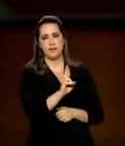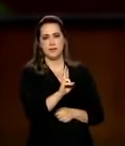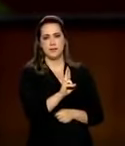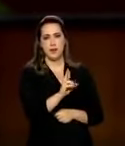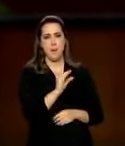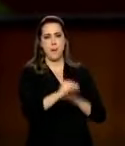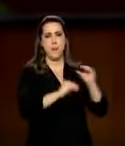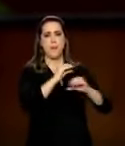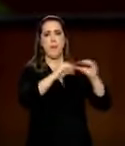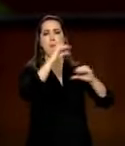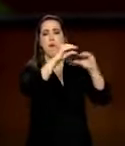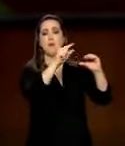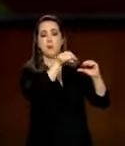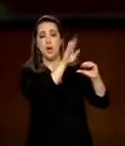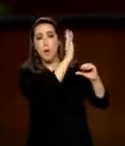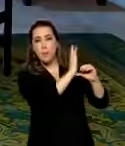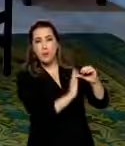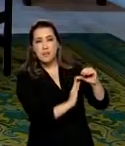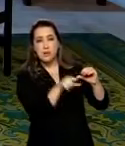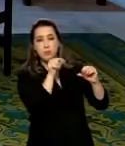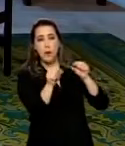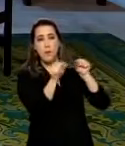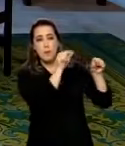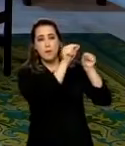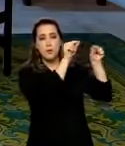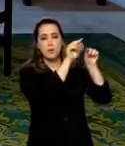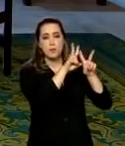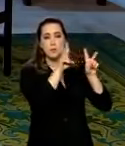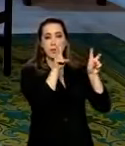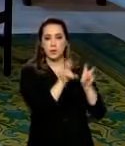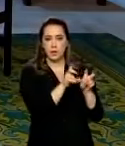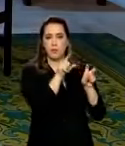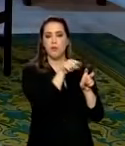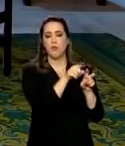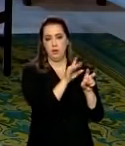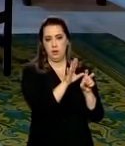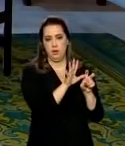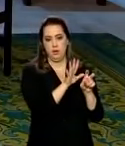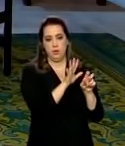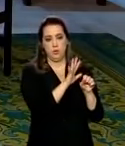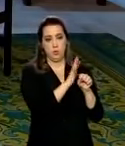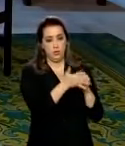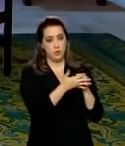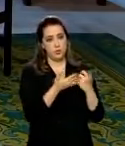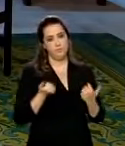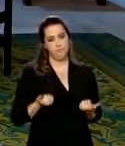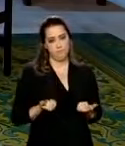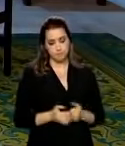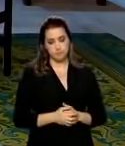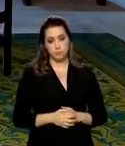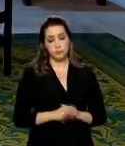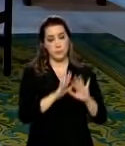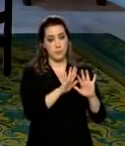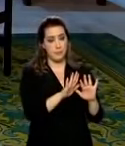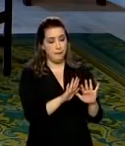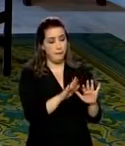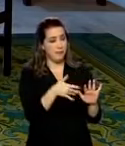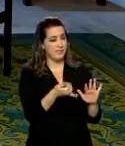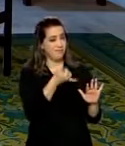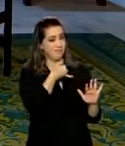e municípios, uma parte considerável para tratar das pessoas com o Covid.